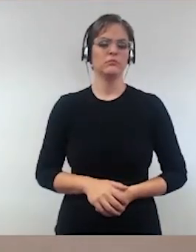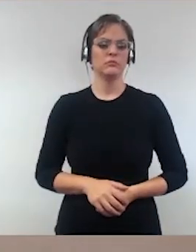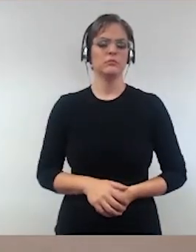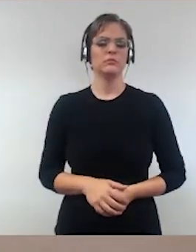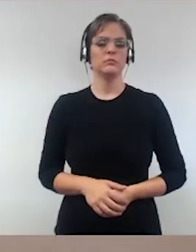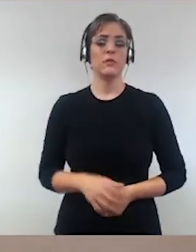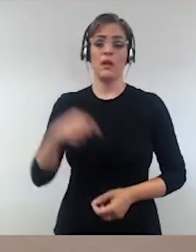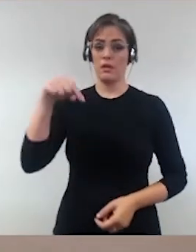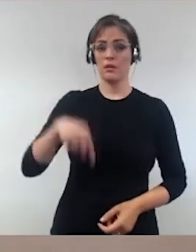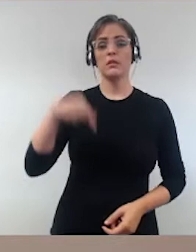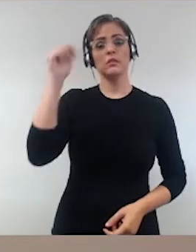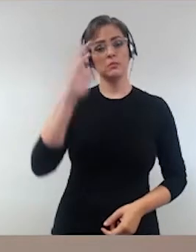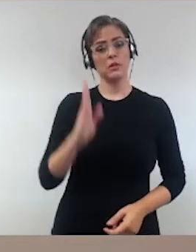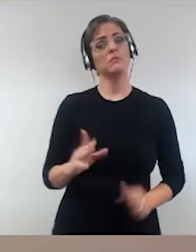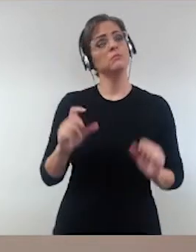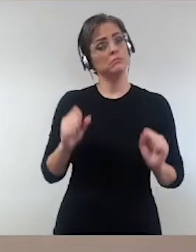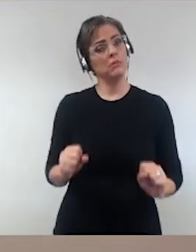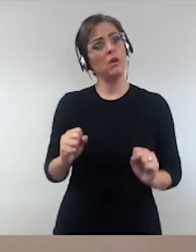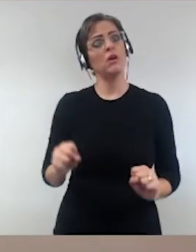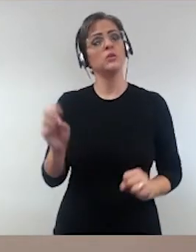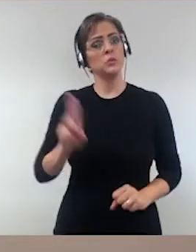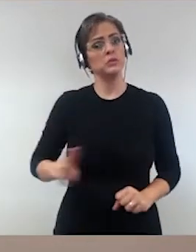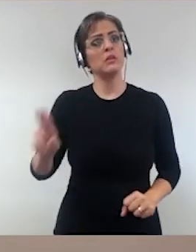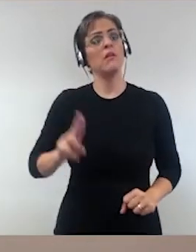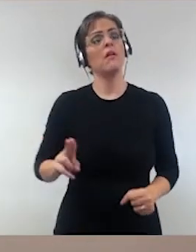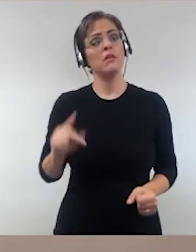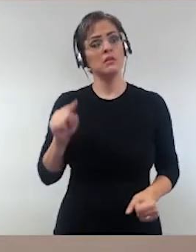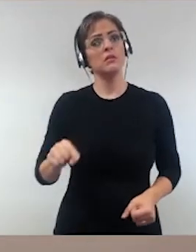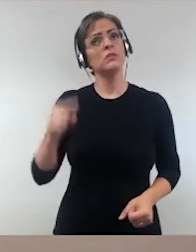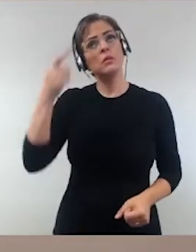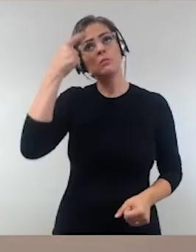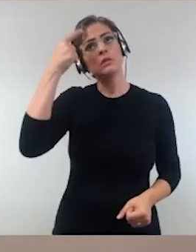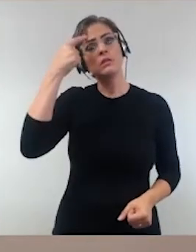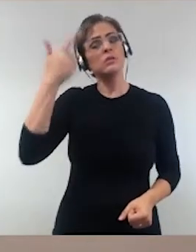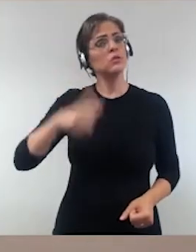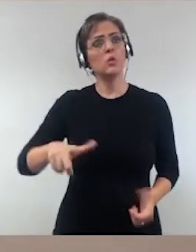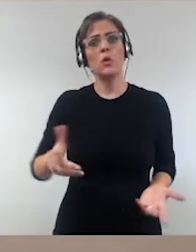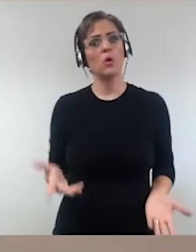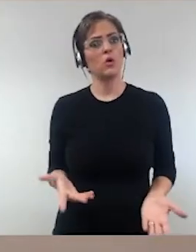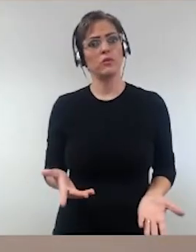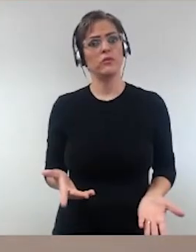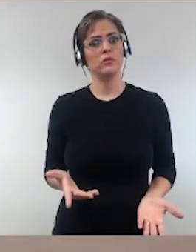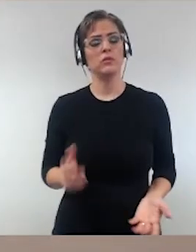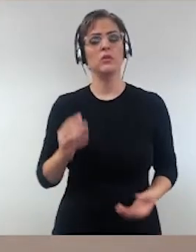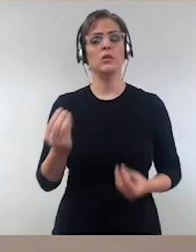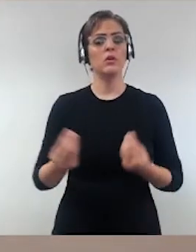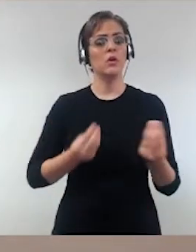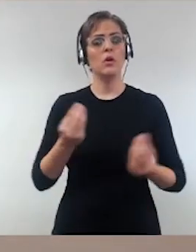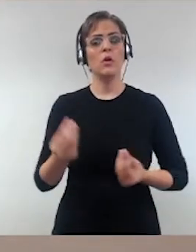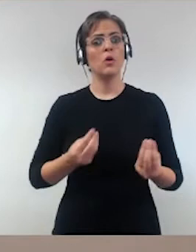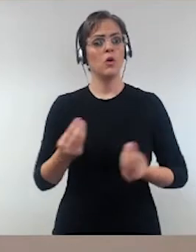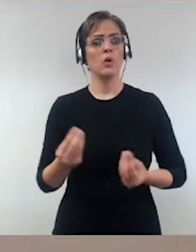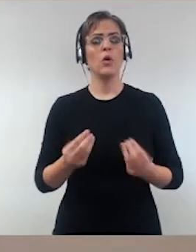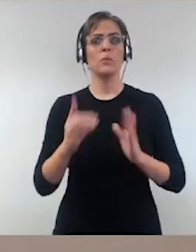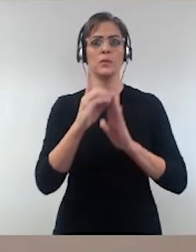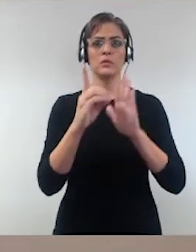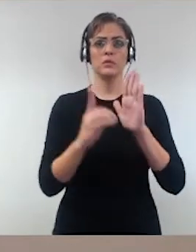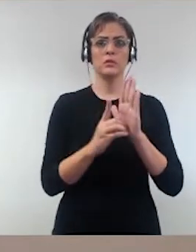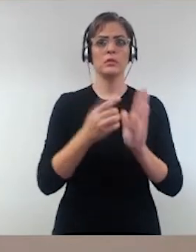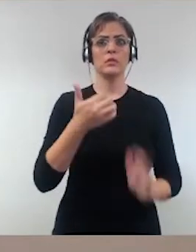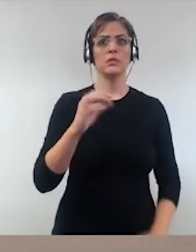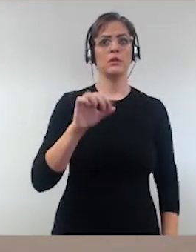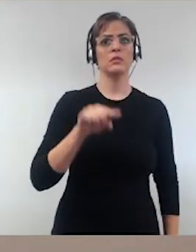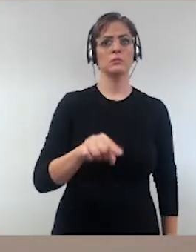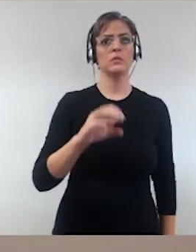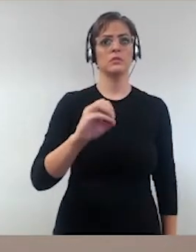fato, a gente precisa repensar aqui, seja a constitucionalidade do decreto